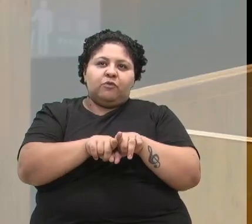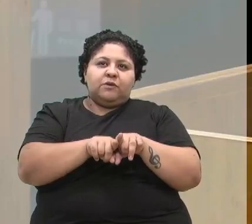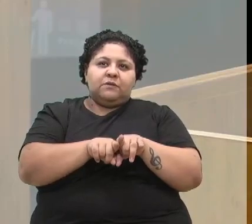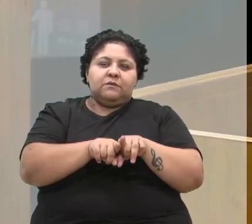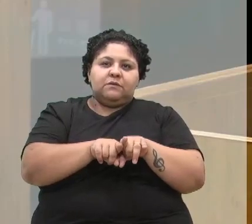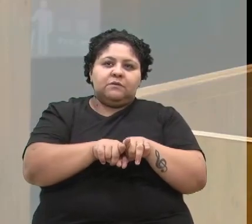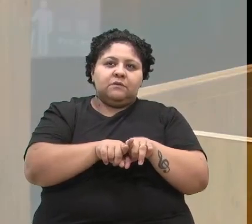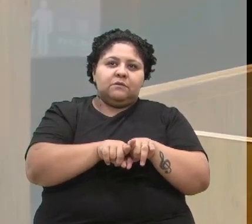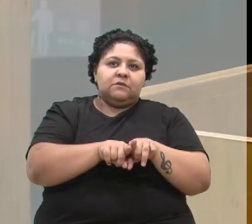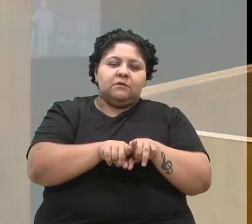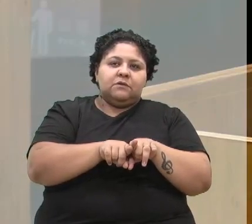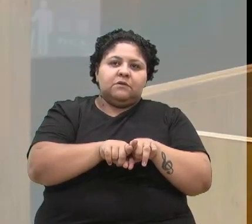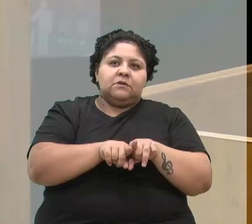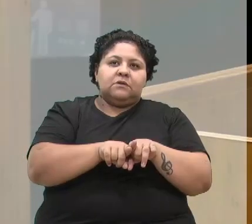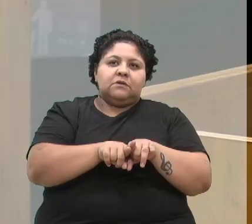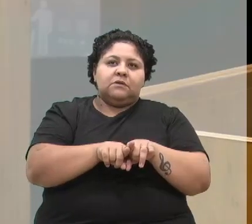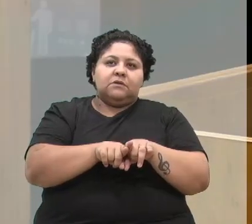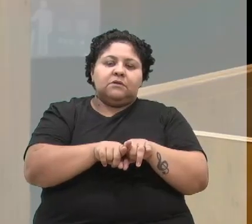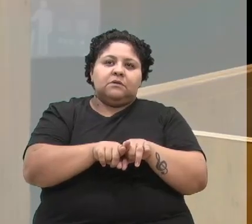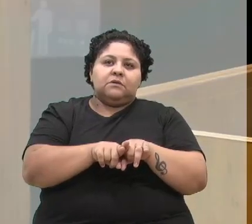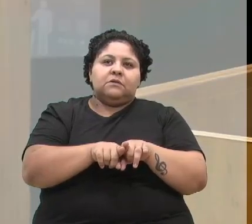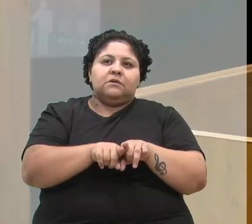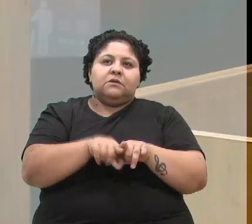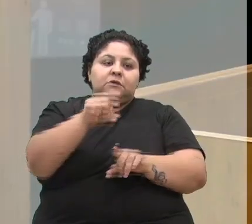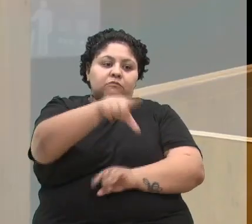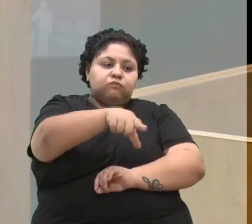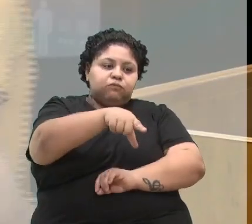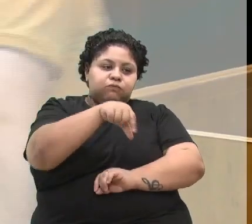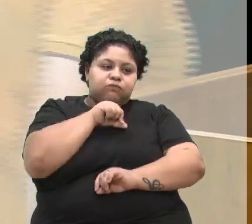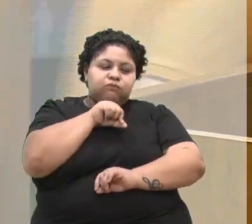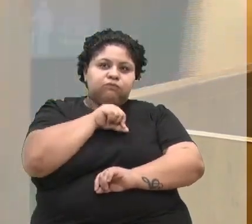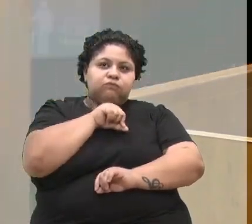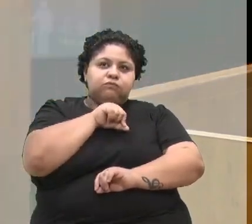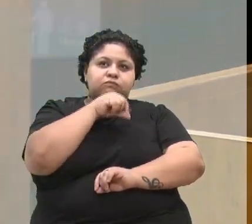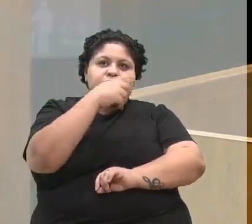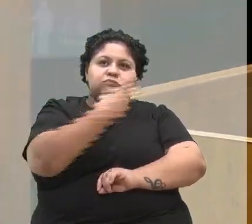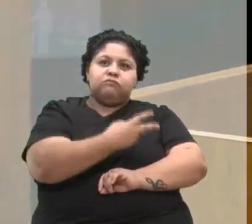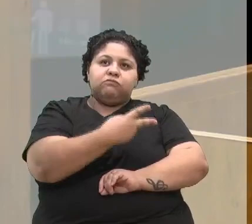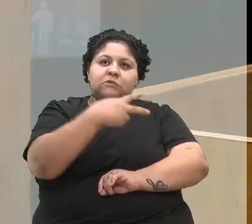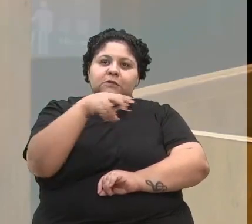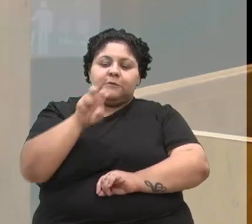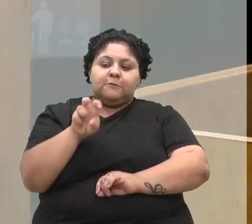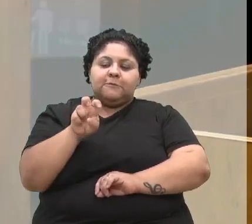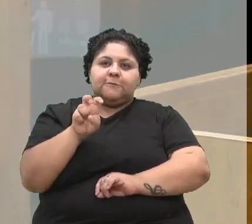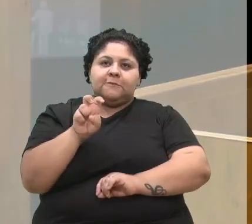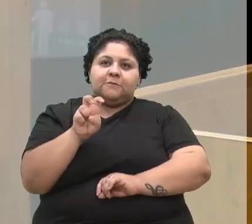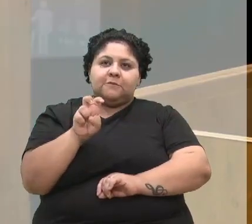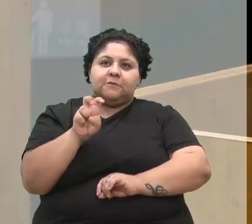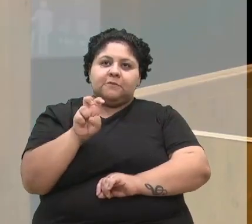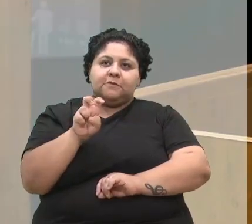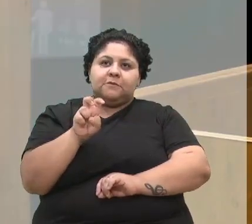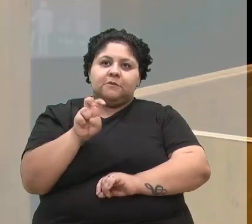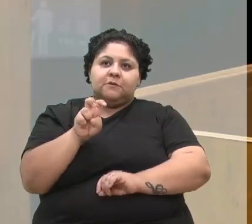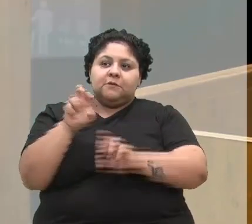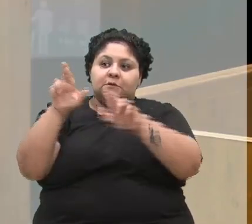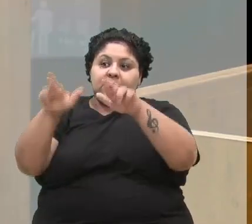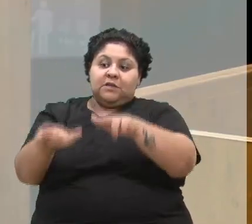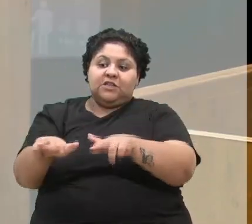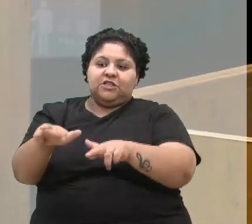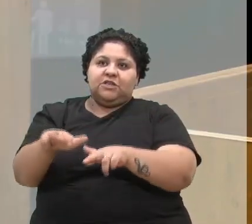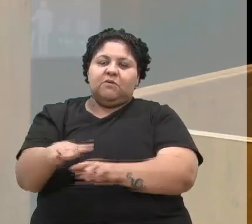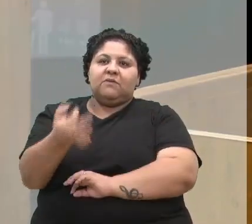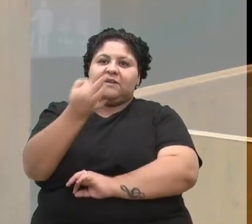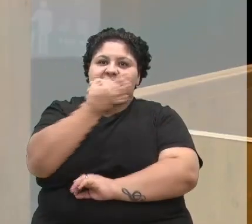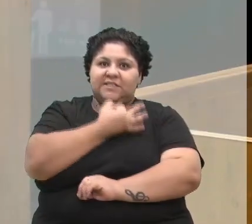Joelcio foi capitão da seleção da 25ª, que é a região de Caxias do Sul.